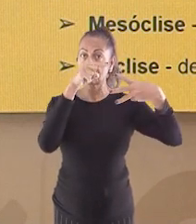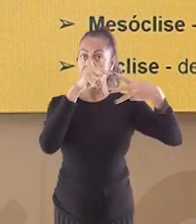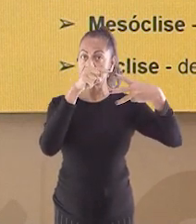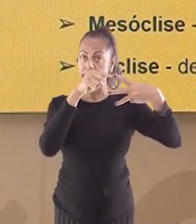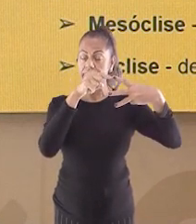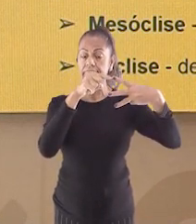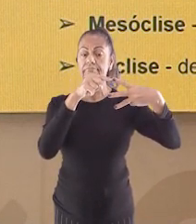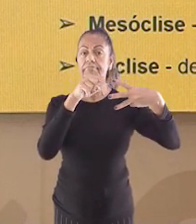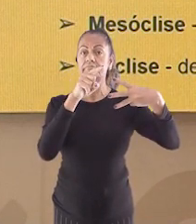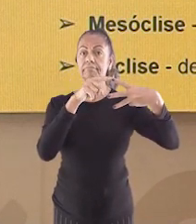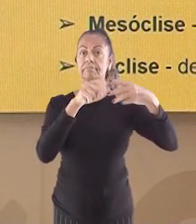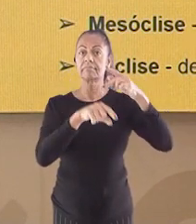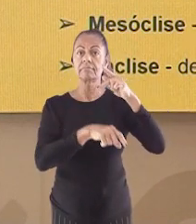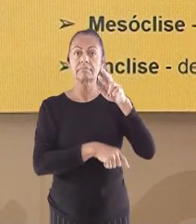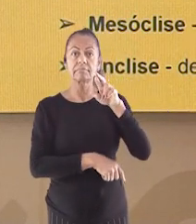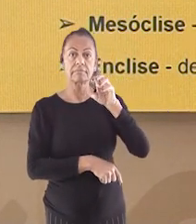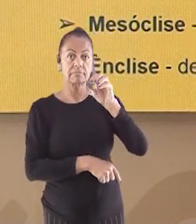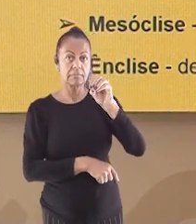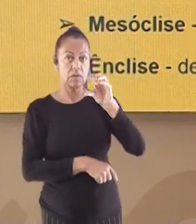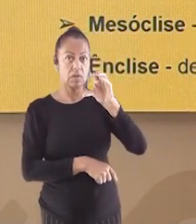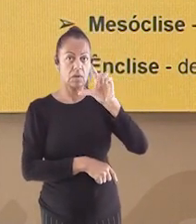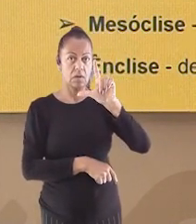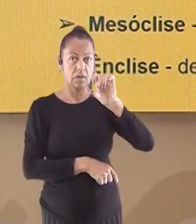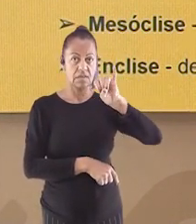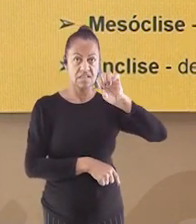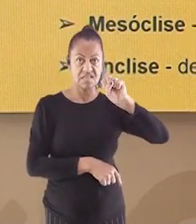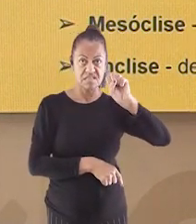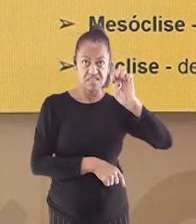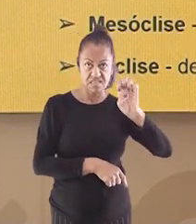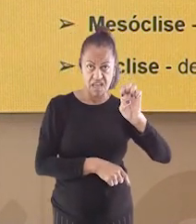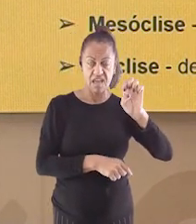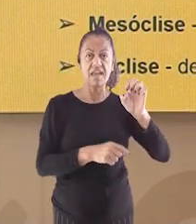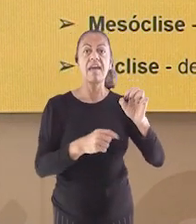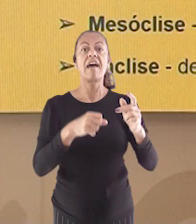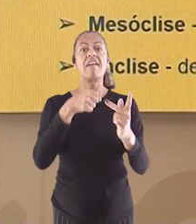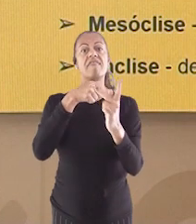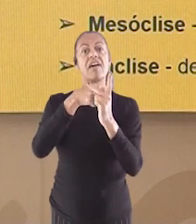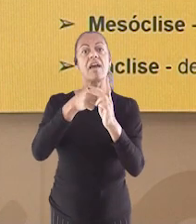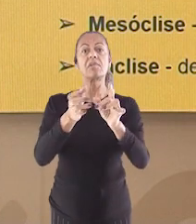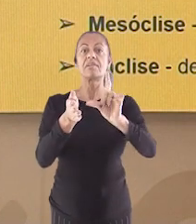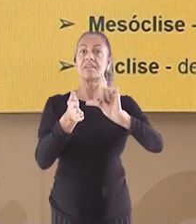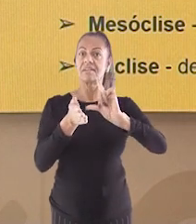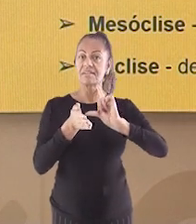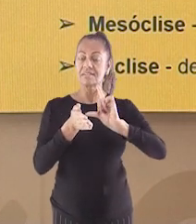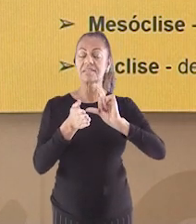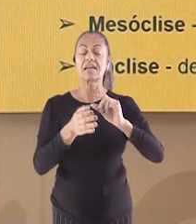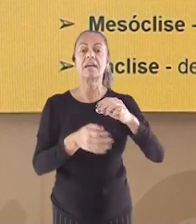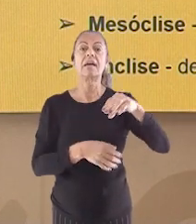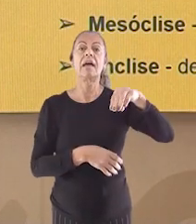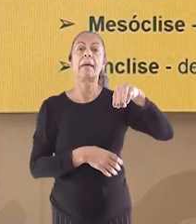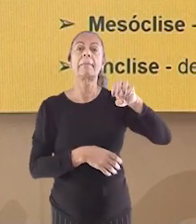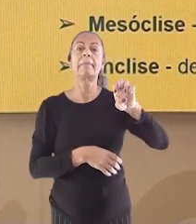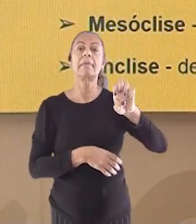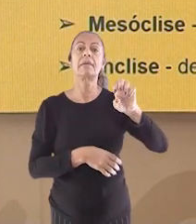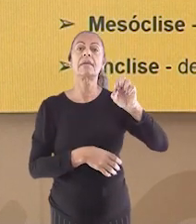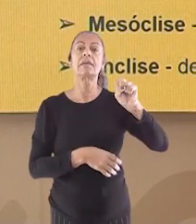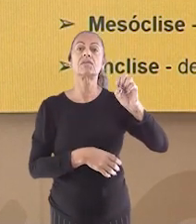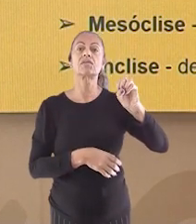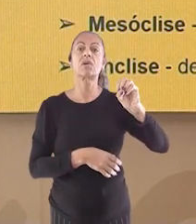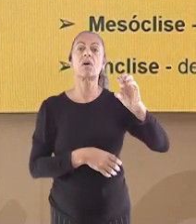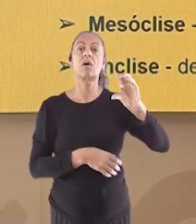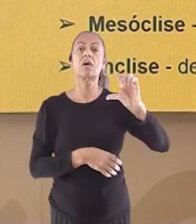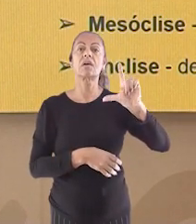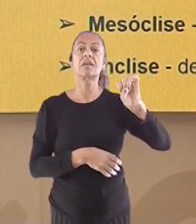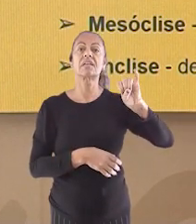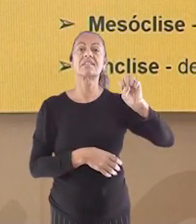em relação ao verbo. Temos 3 casos de colocação pronominal, sendo eles a próclise, que o pronome aparece